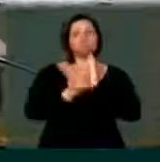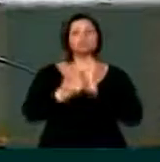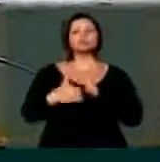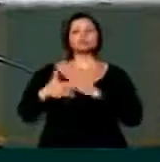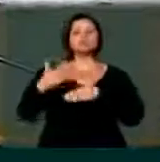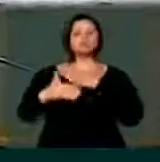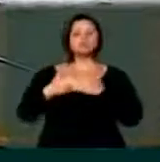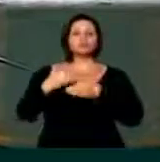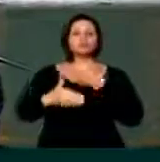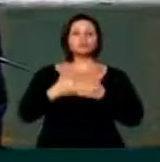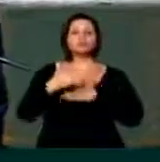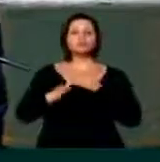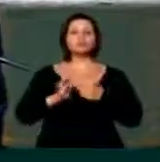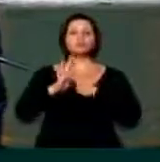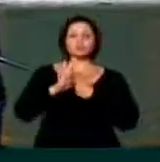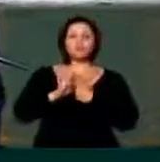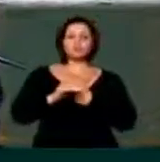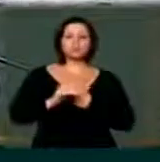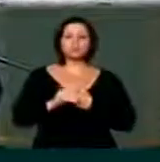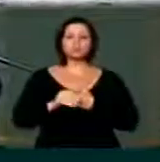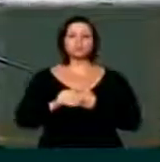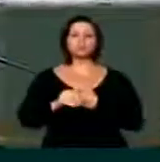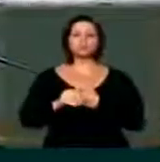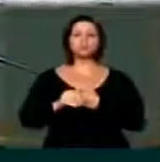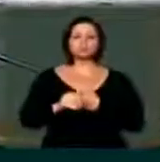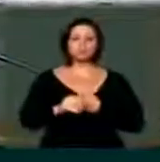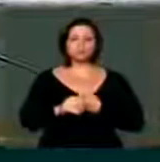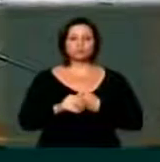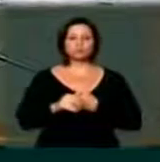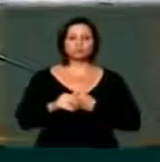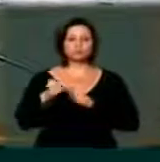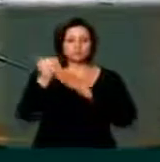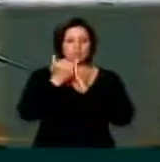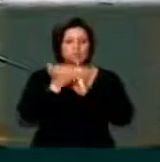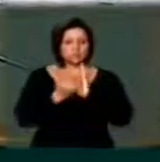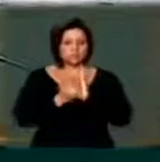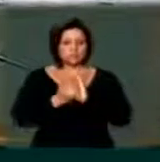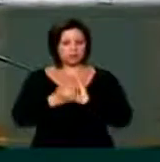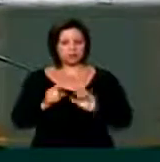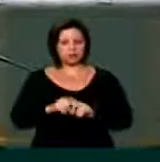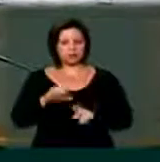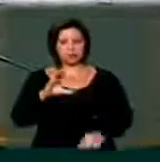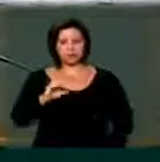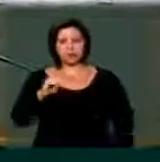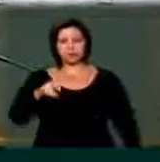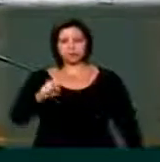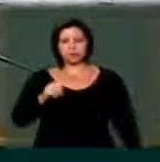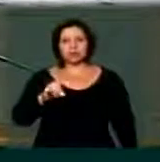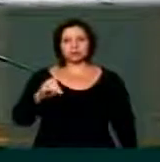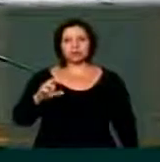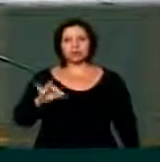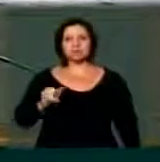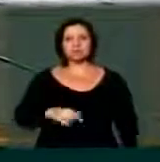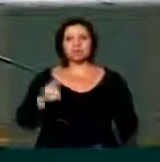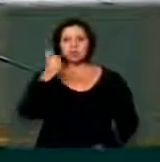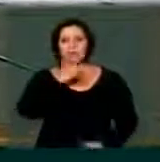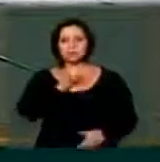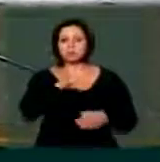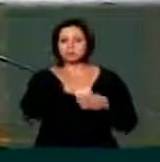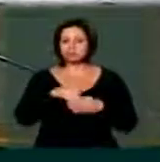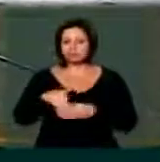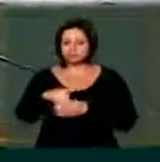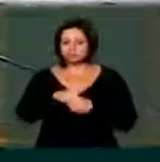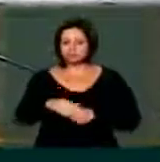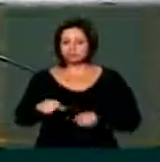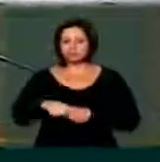também caminhou claramente para uma pauta conservadora, porque ganhar votos e